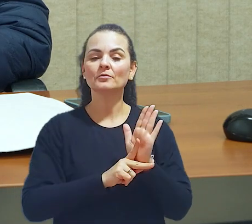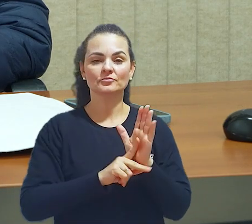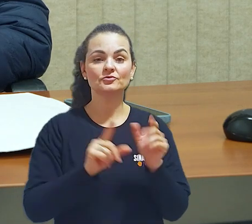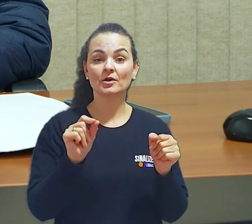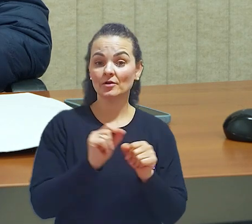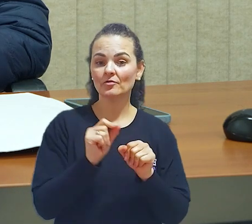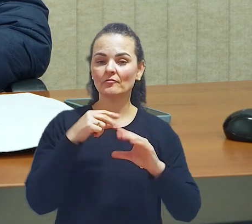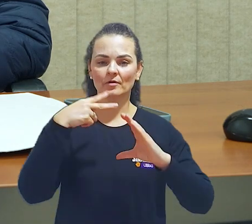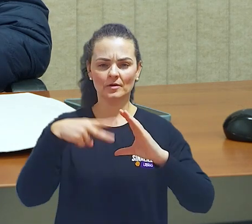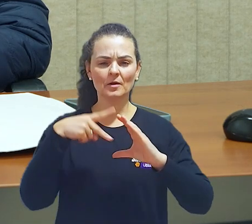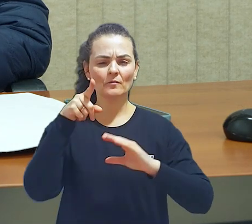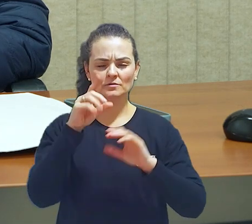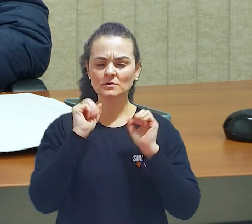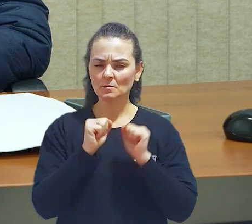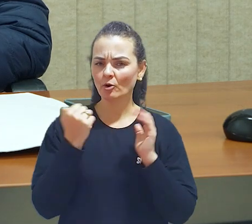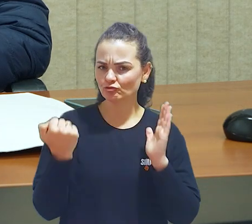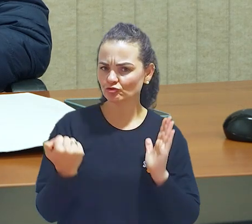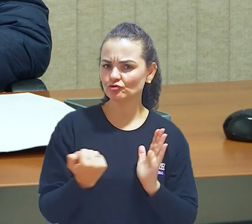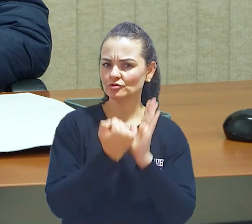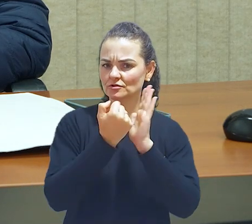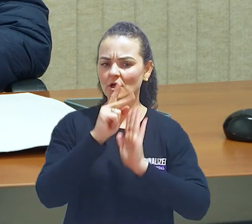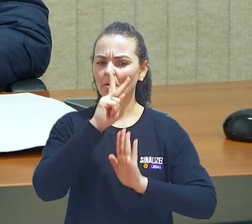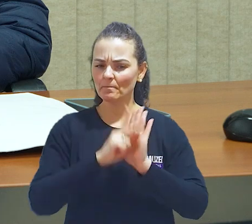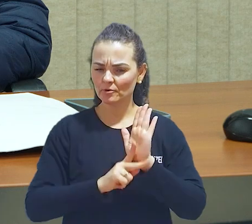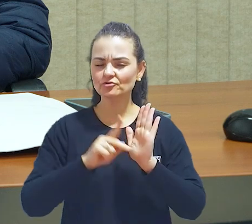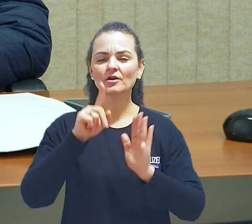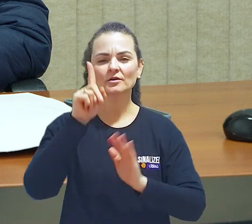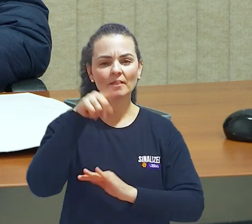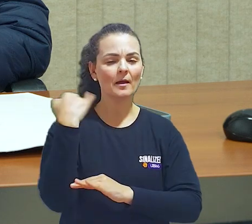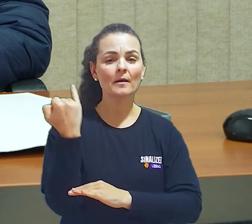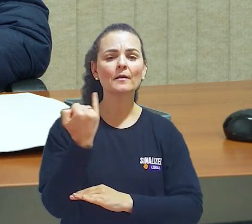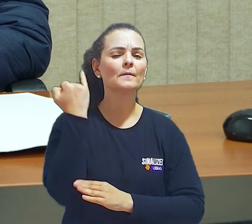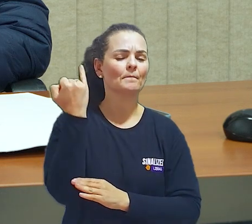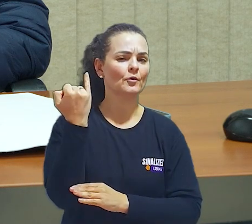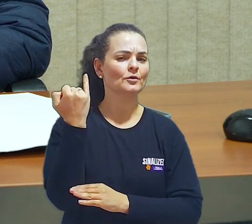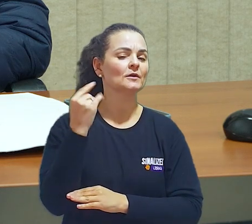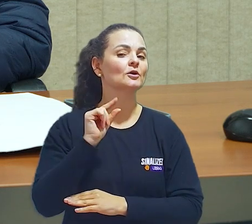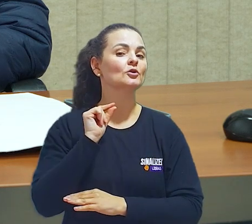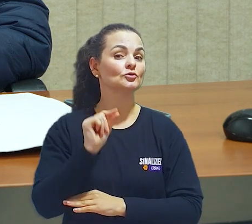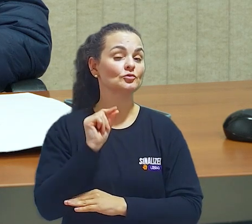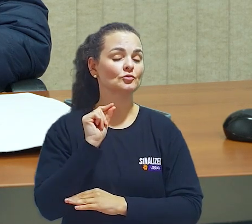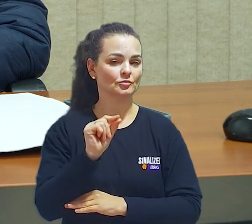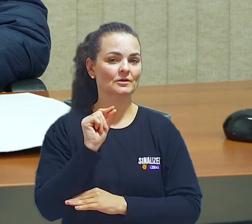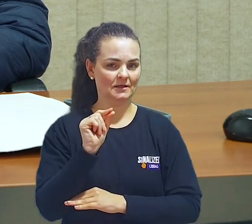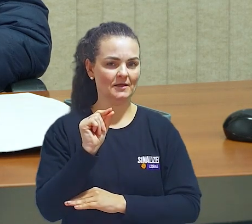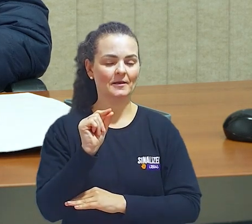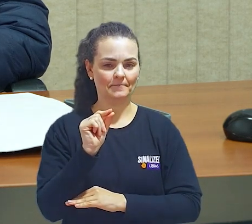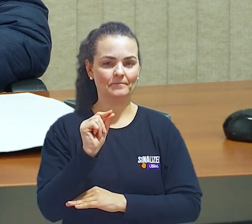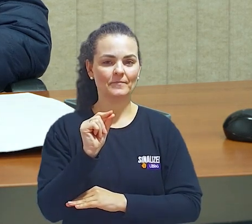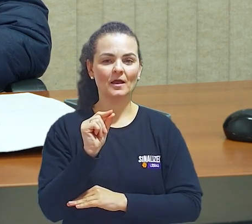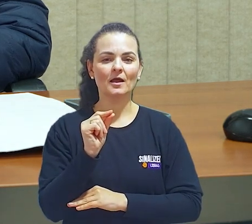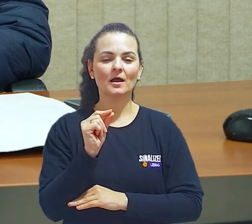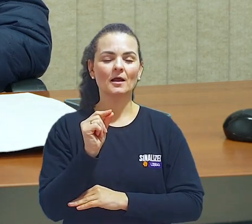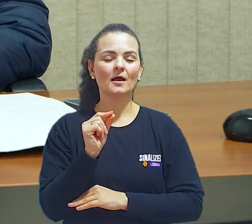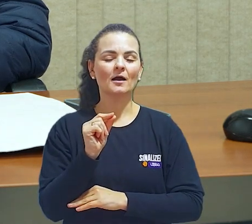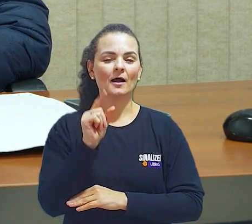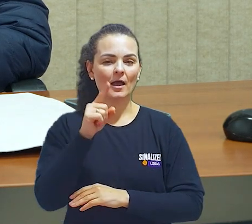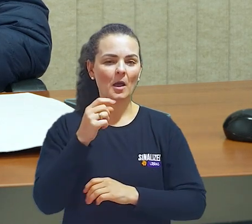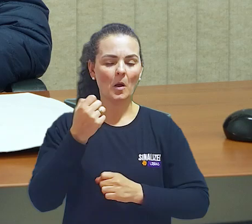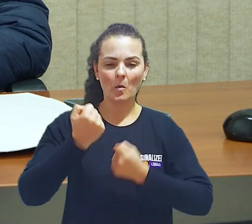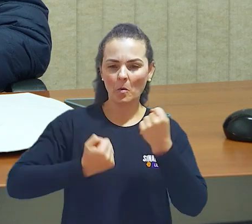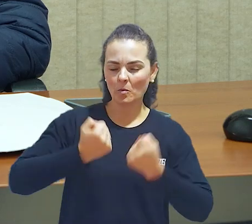o senhor poderia destacar um outro projeto importante que é da questão da micromobilidade, que envolve os veículos,